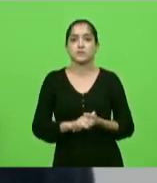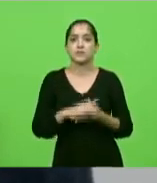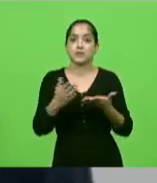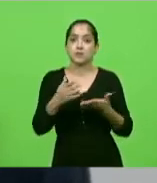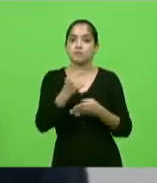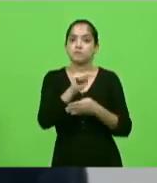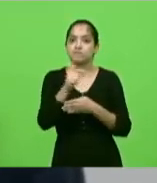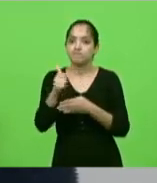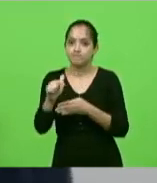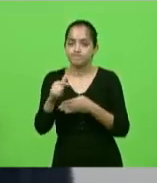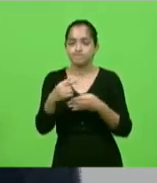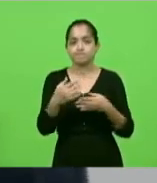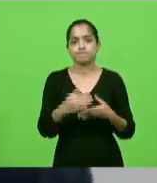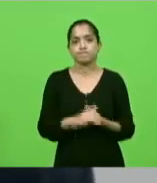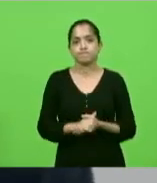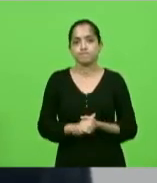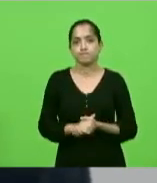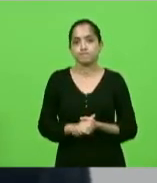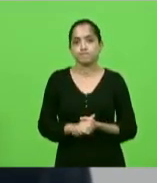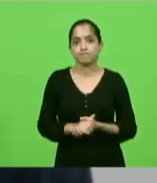da ausência de justa causa.